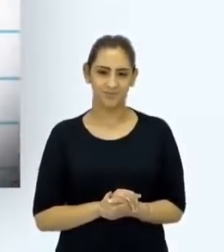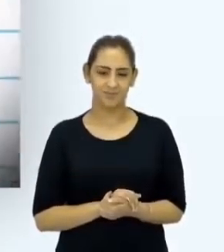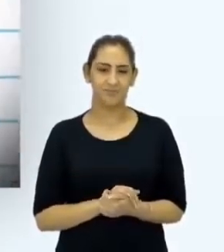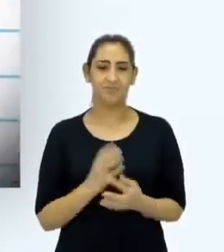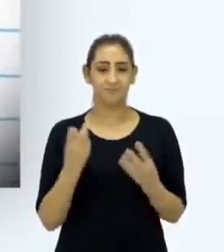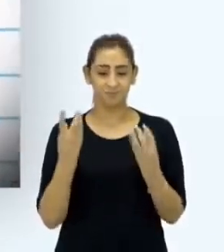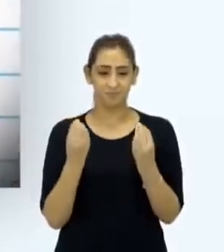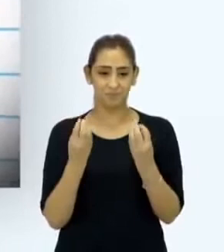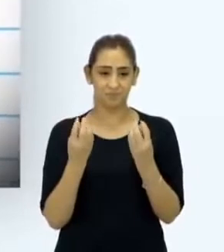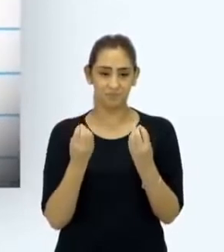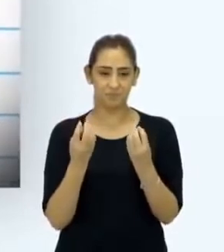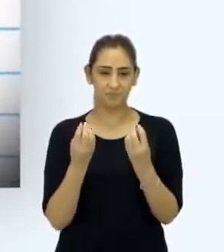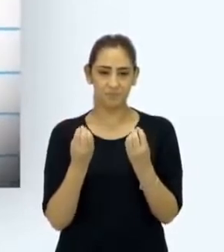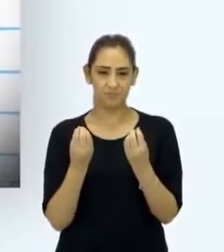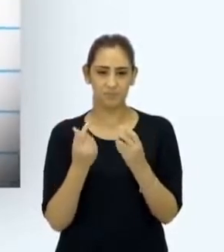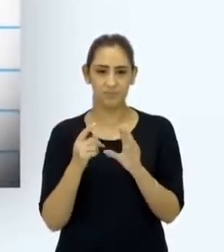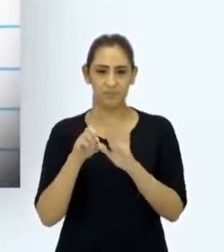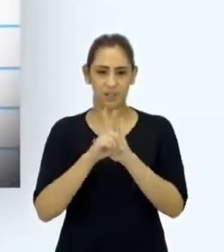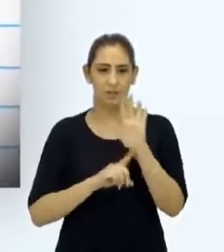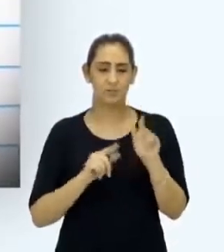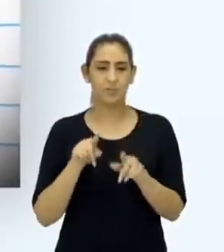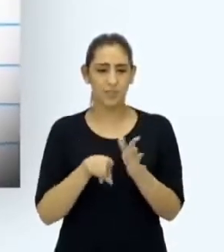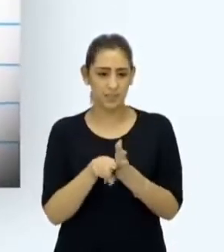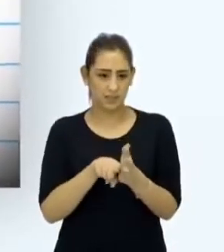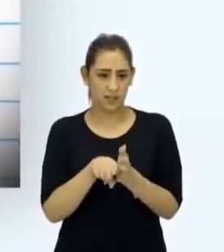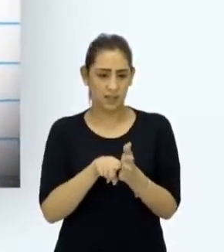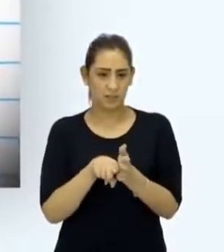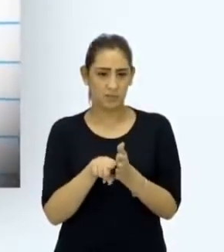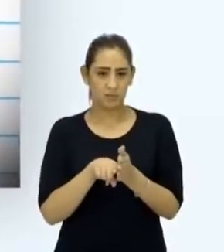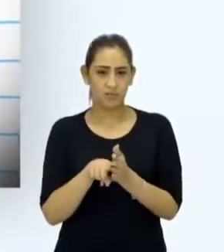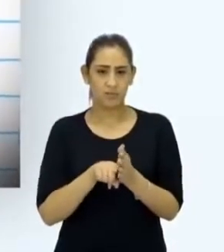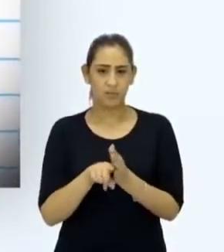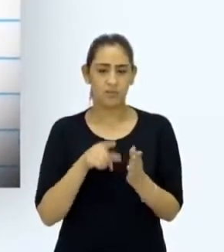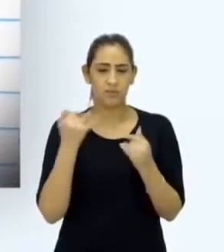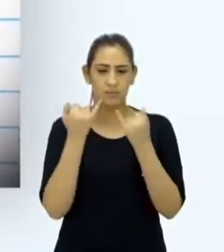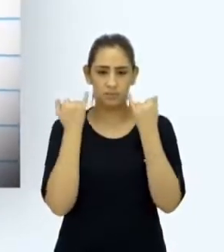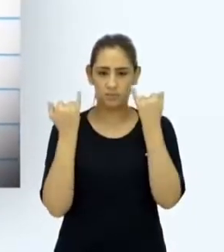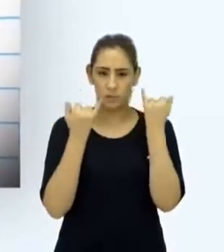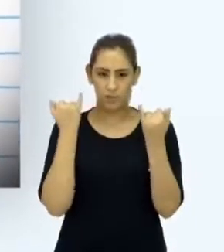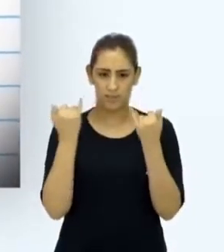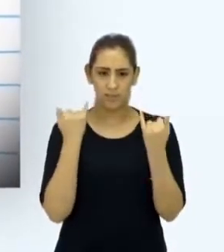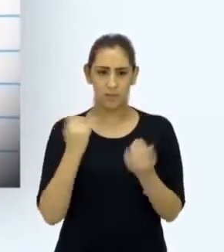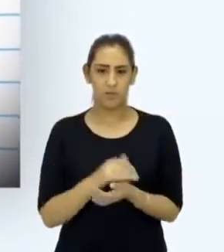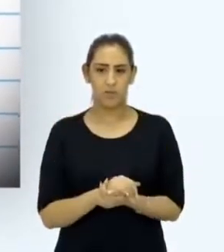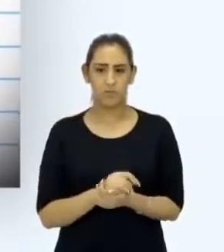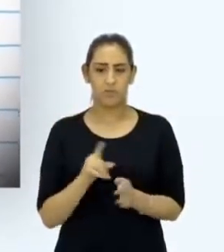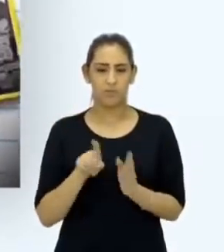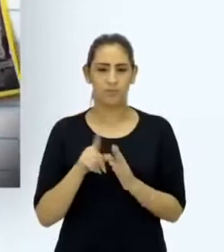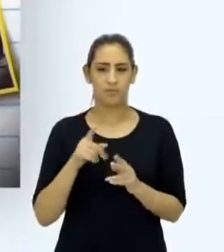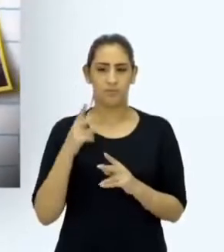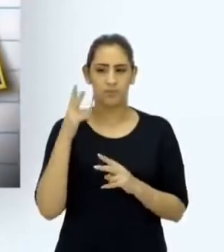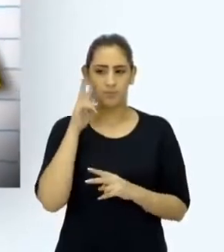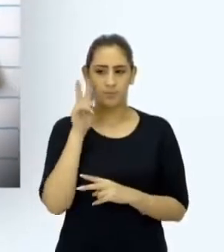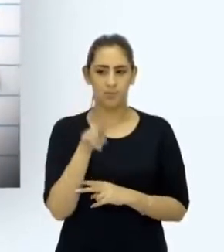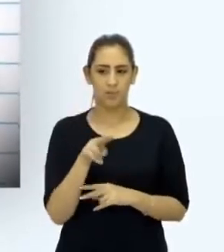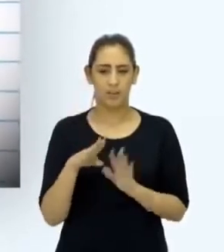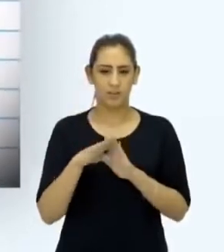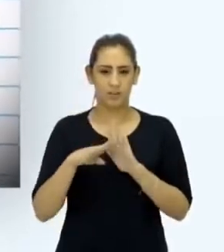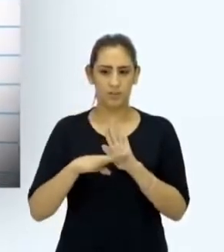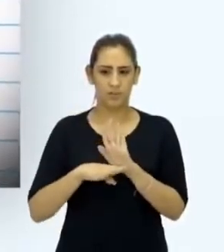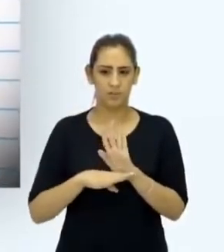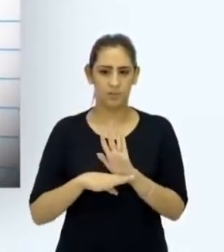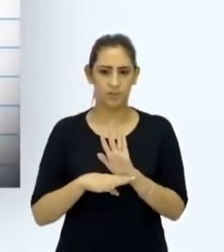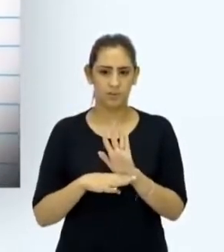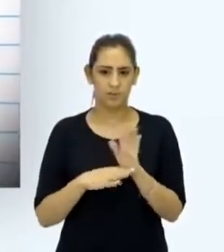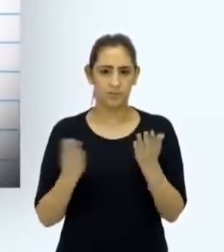São muitos dados pesquisados. Essas informações permitem avaliar a dinâmica e o nível de produção da atividade agropecuária